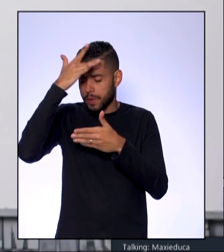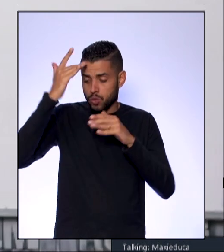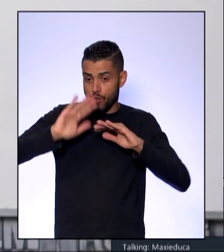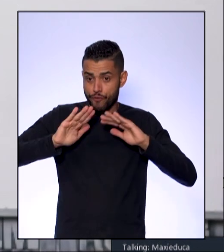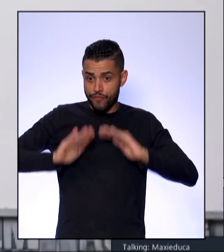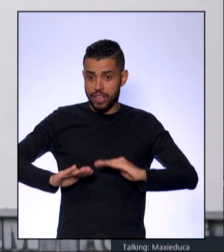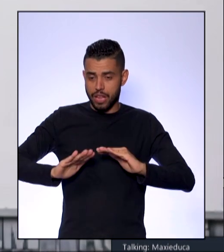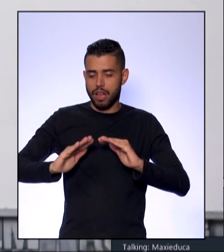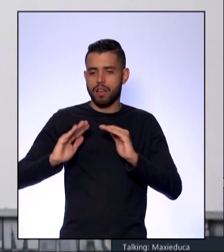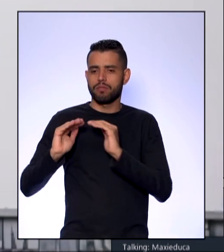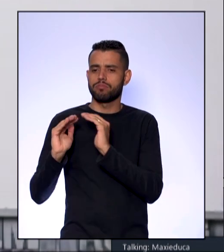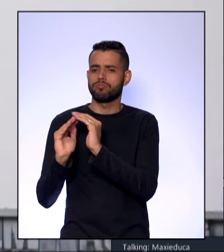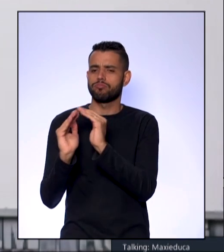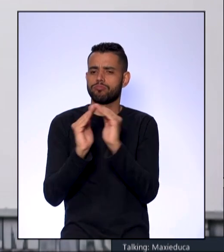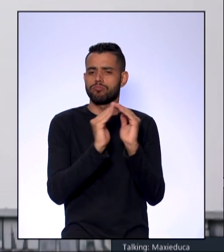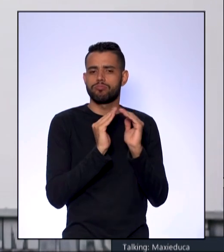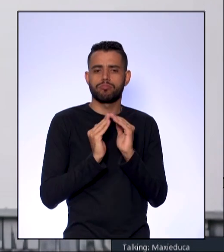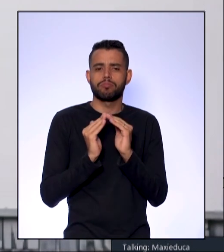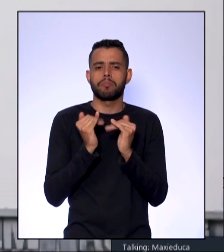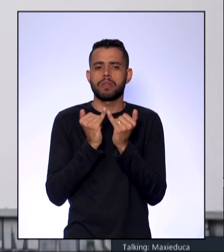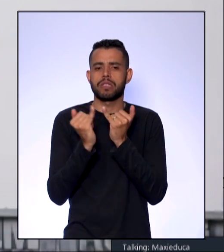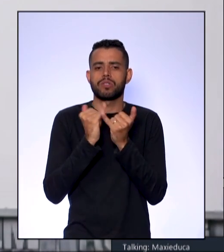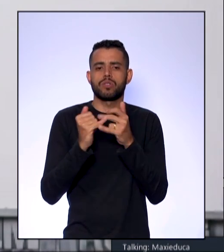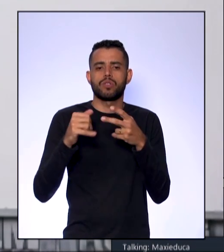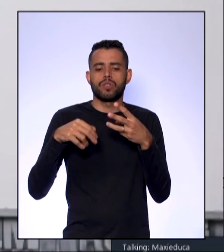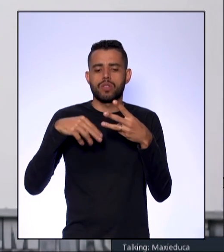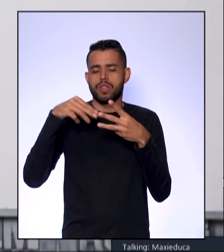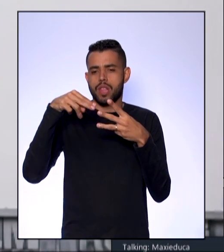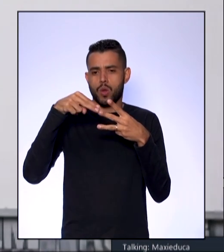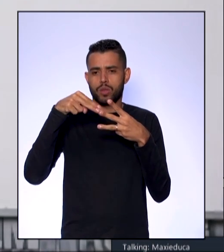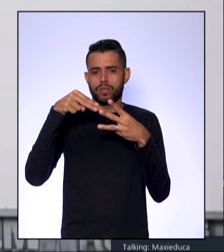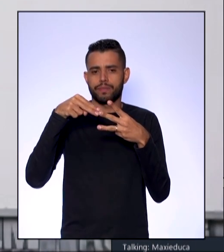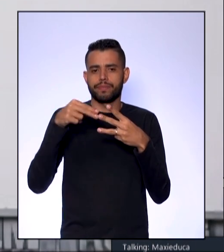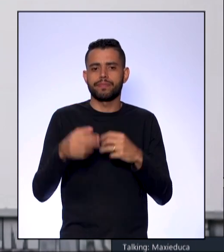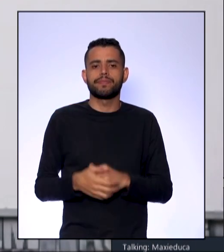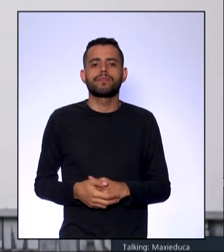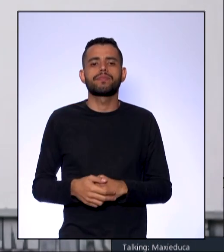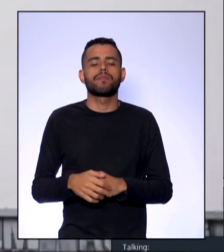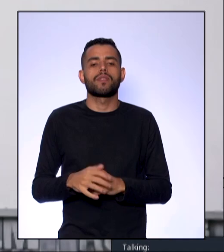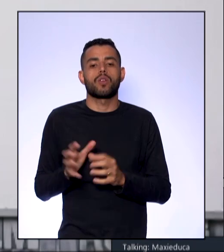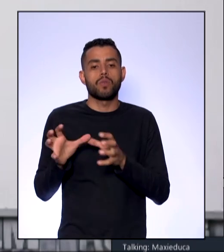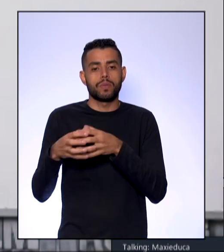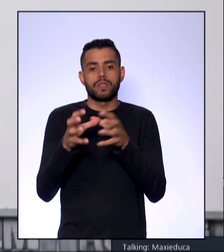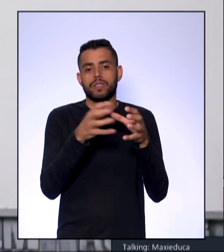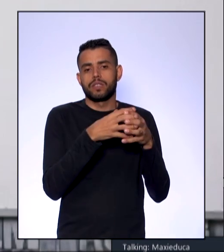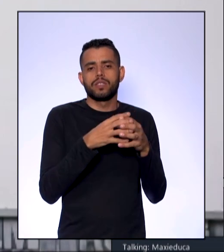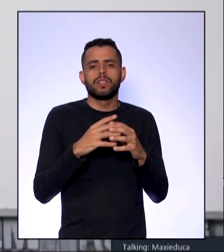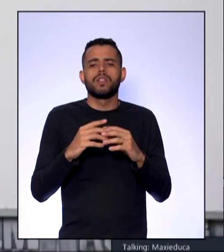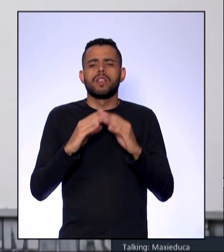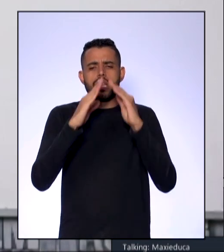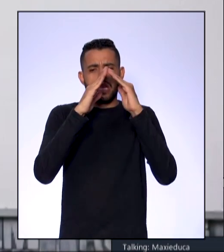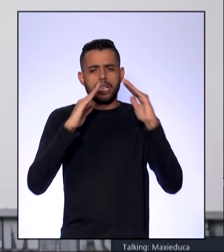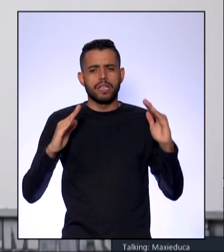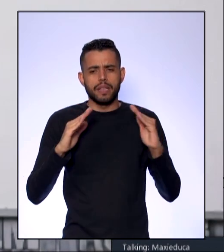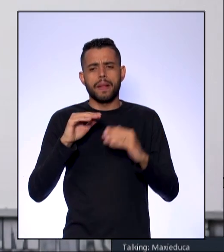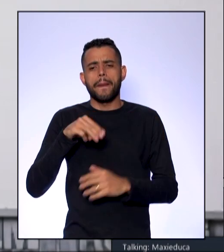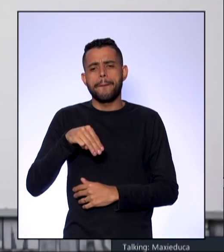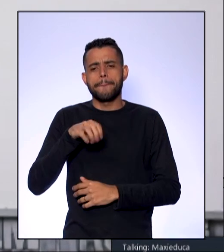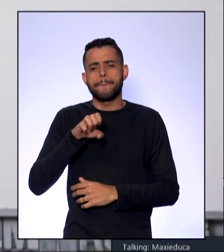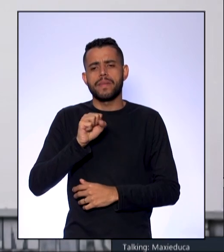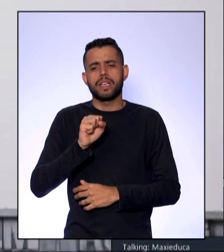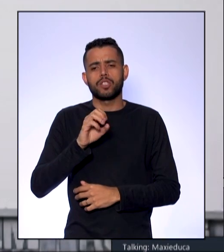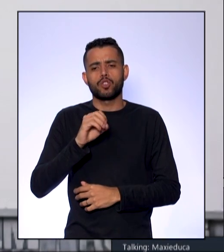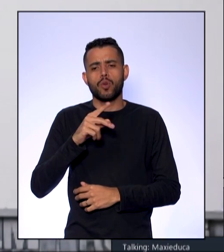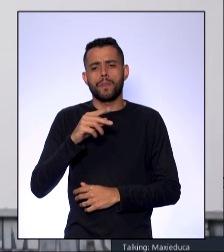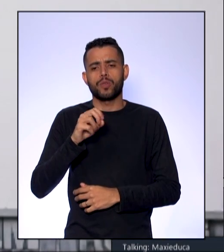e edificação próximo do Neolítico. As comunidades de Egito e Mesopotâmia. As pirâmides, os zigurates, aqueles